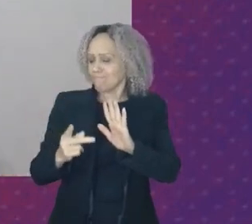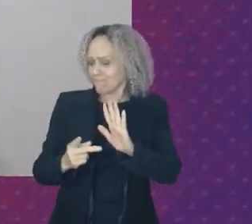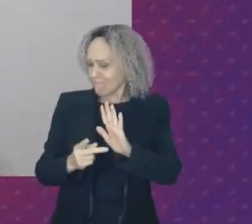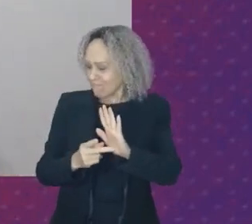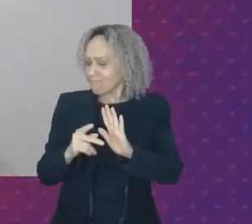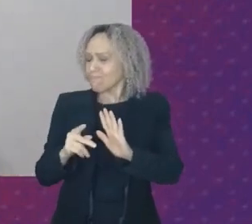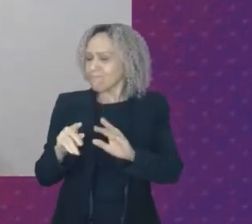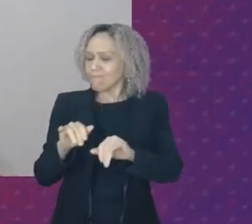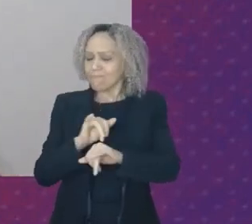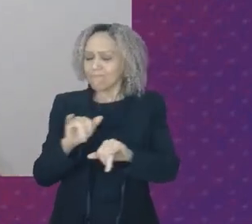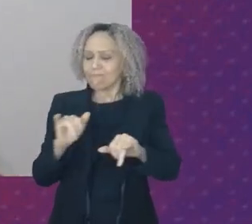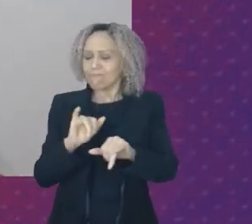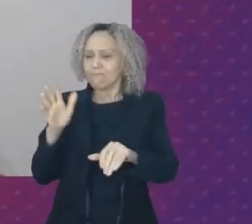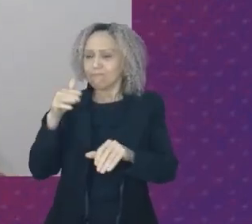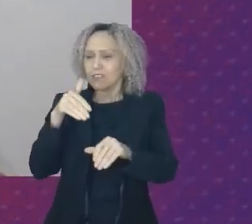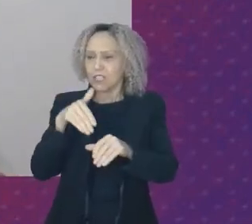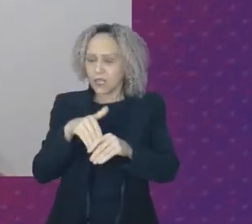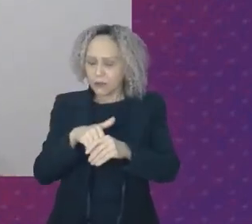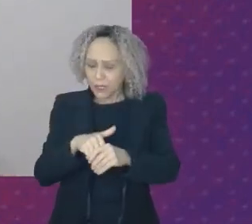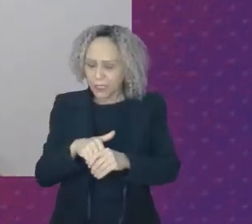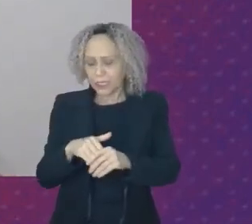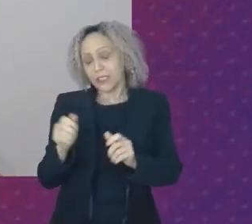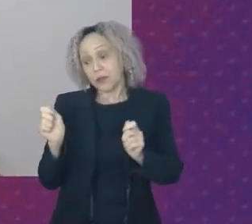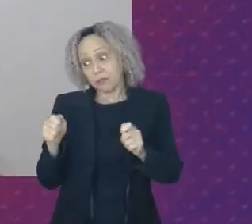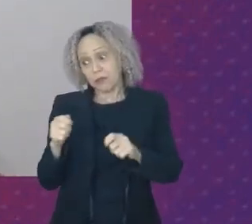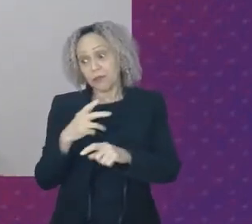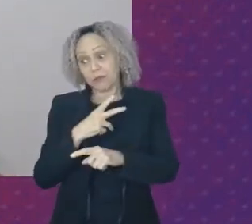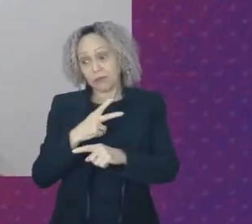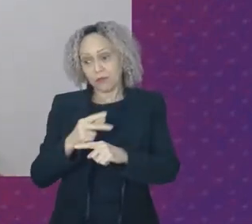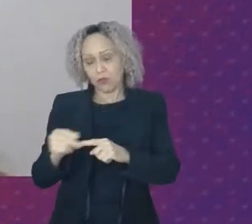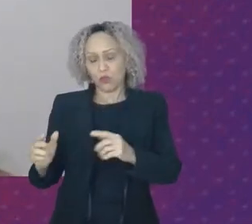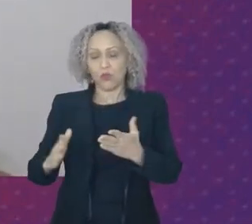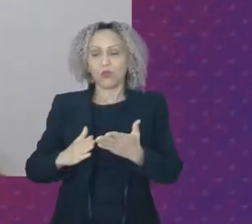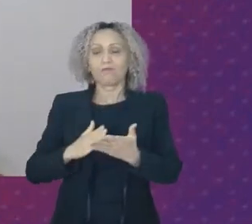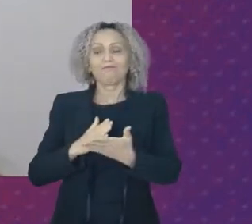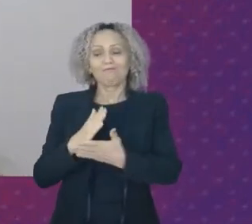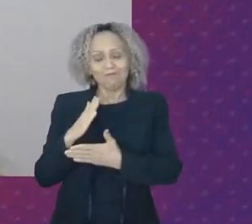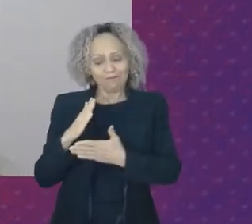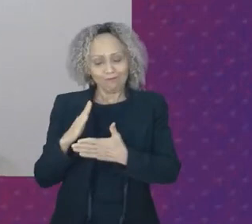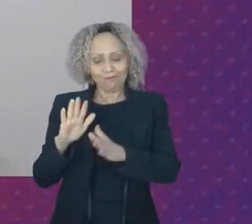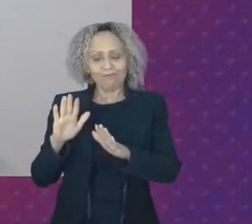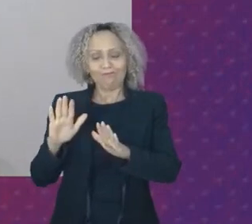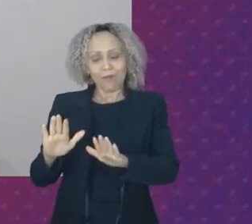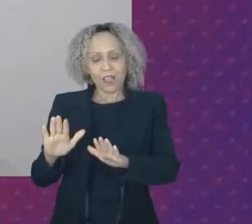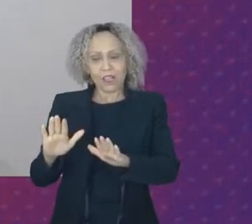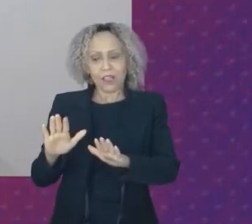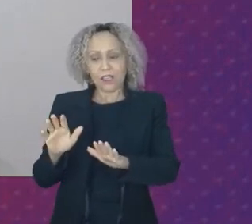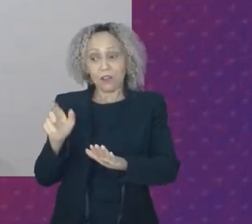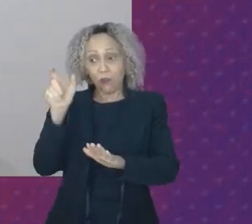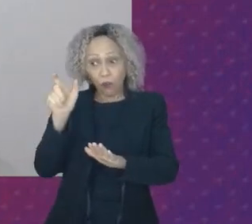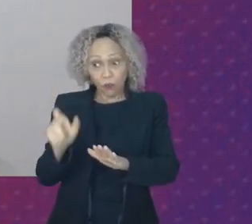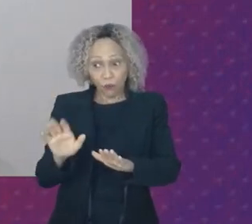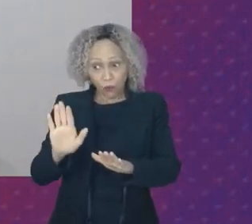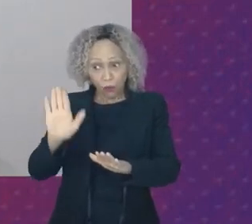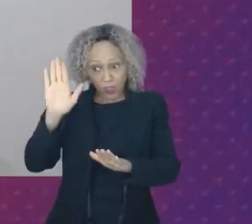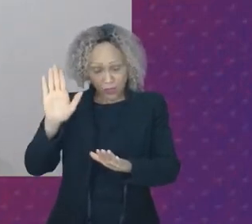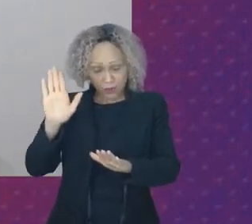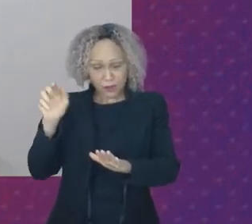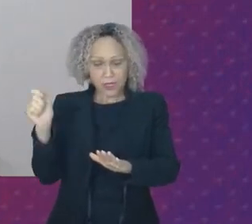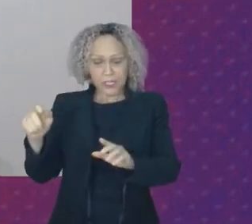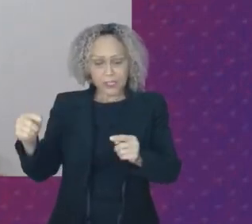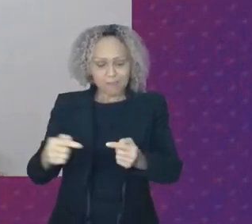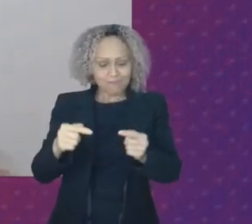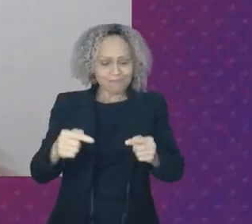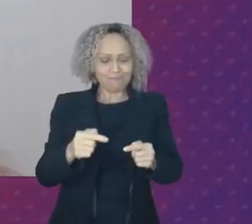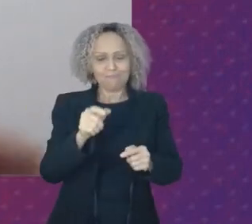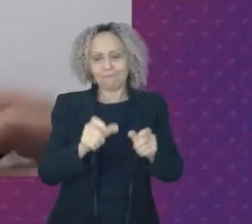campanha que pode vir a ser exitosa. Então, essas pessoas precisam estar bem alinhadas com o projeto político que você está querendo